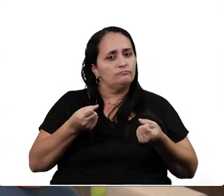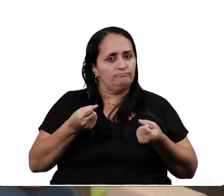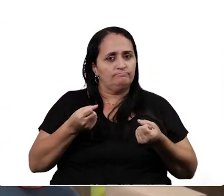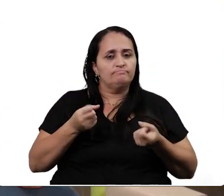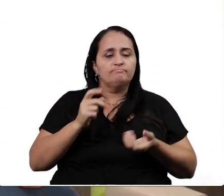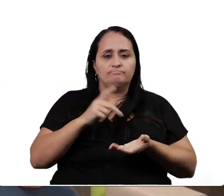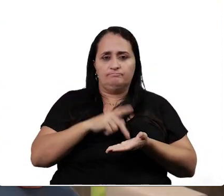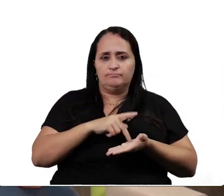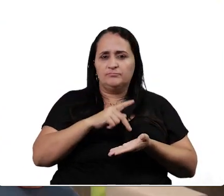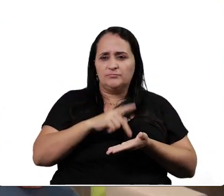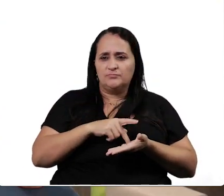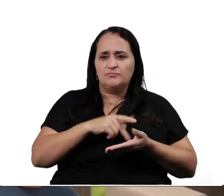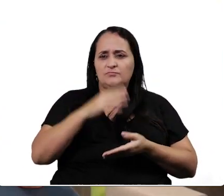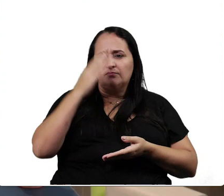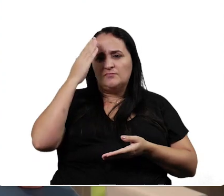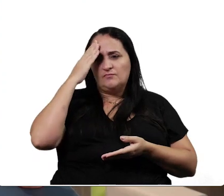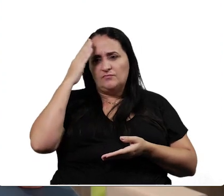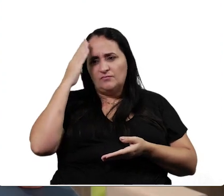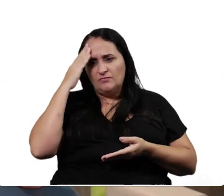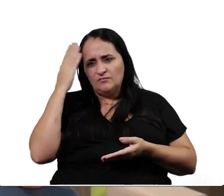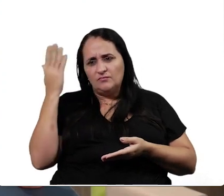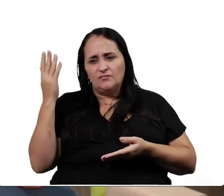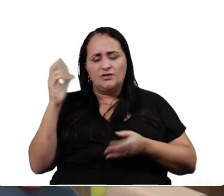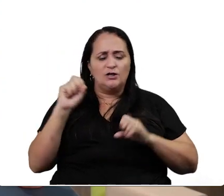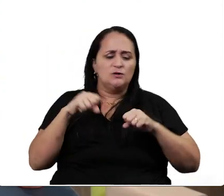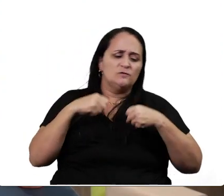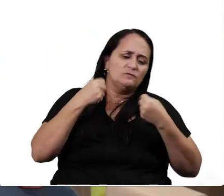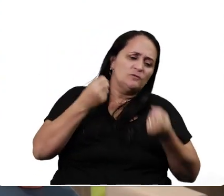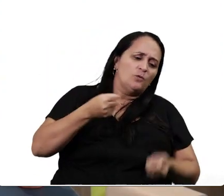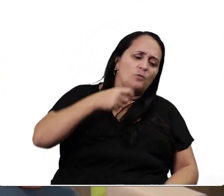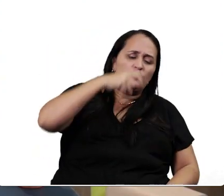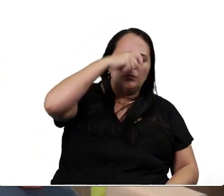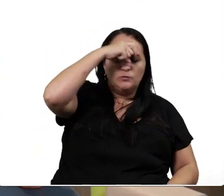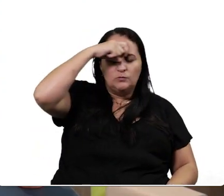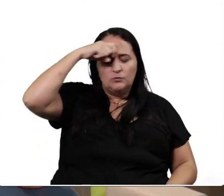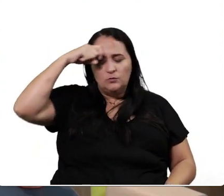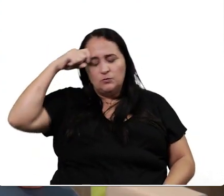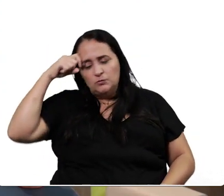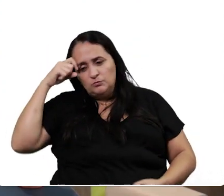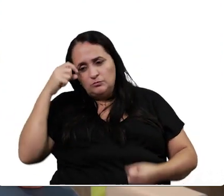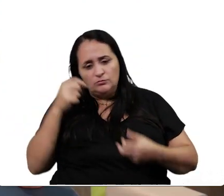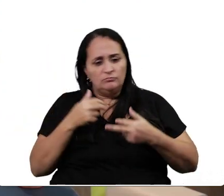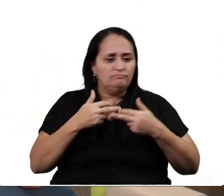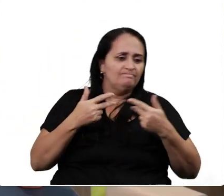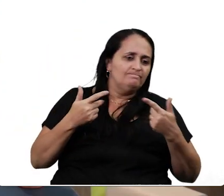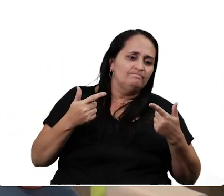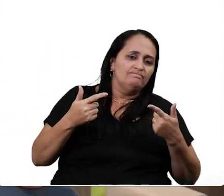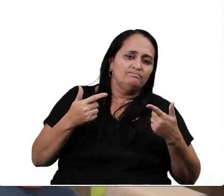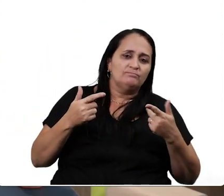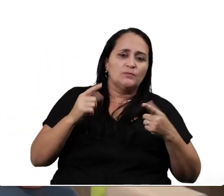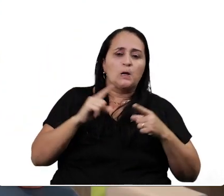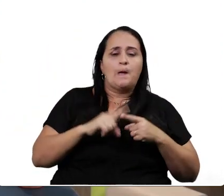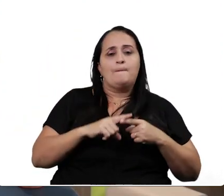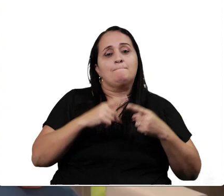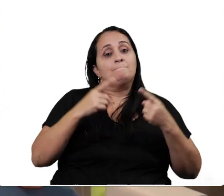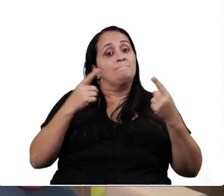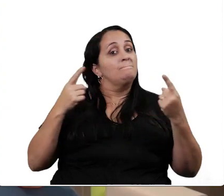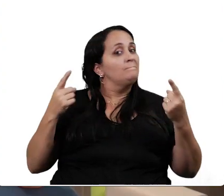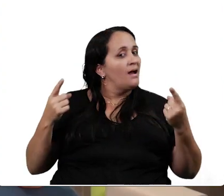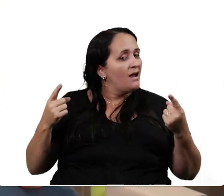dedicação. Eu sei que suor, esforço é difícil, mas